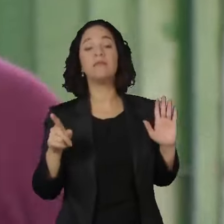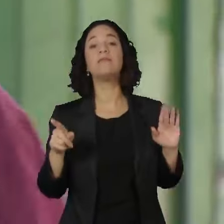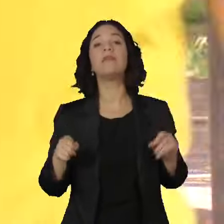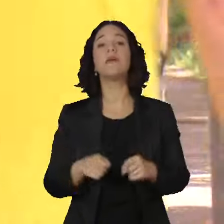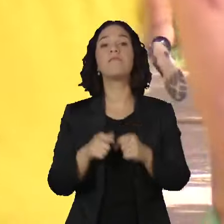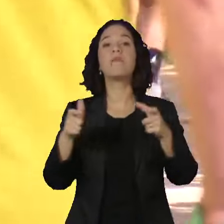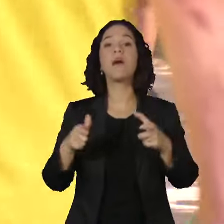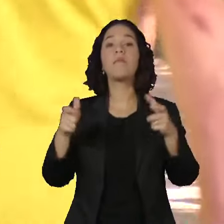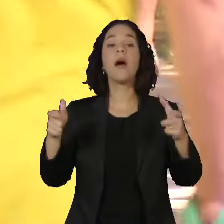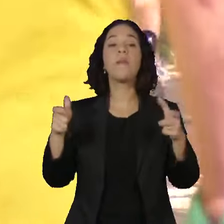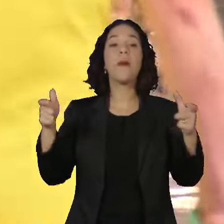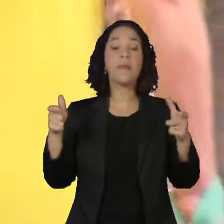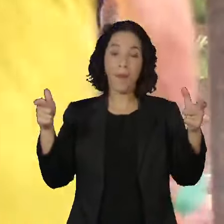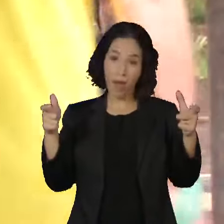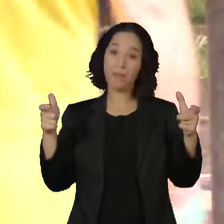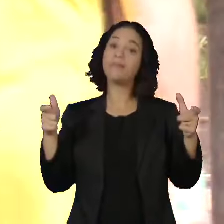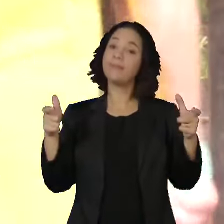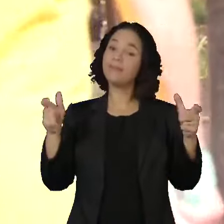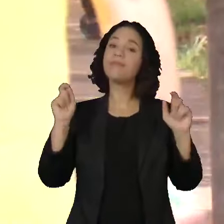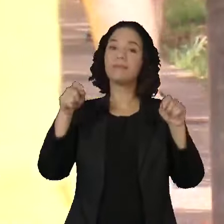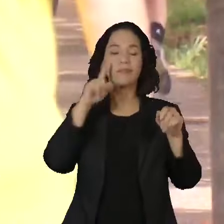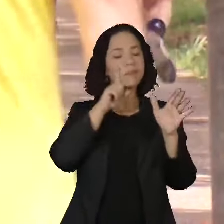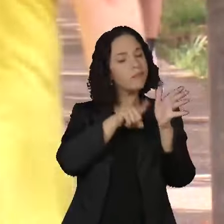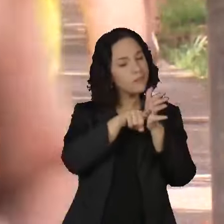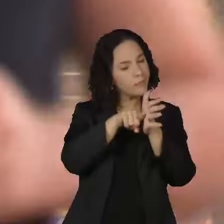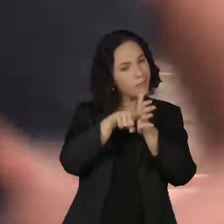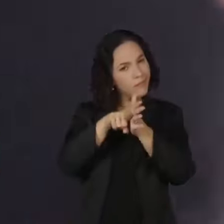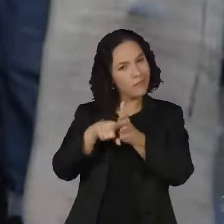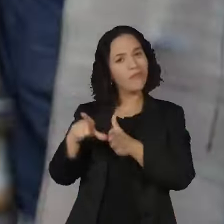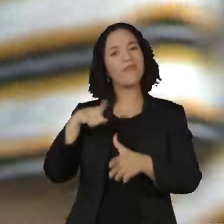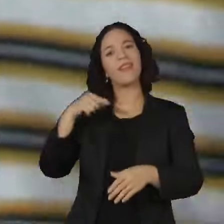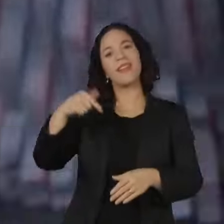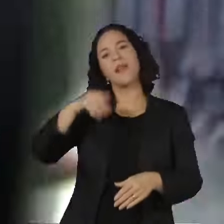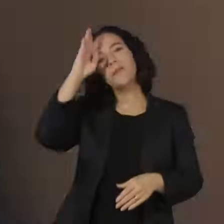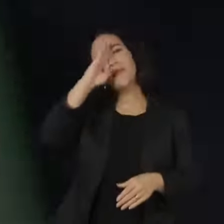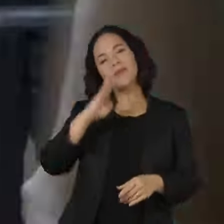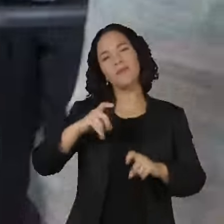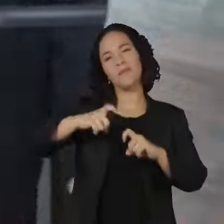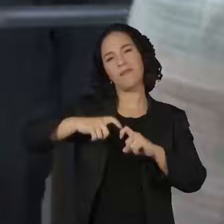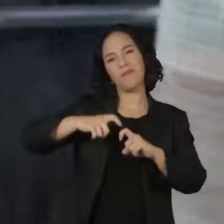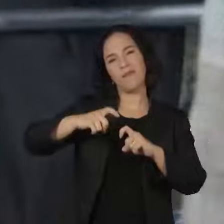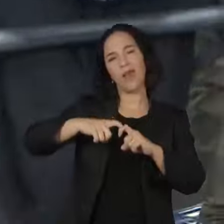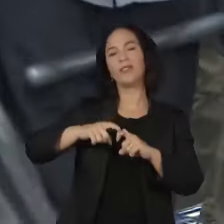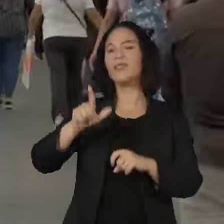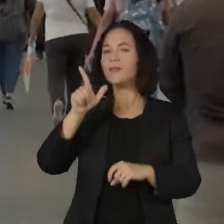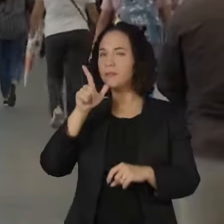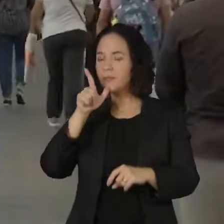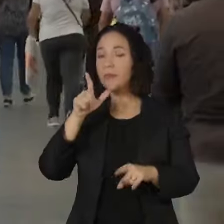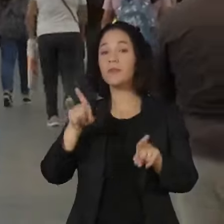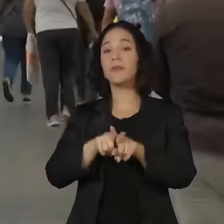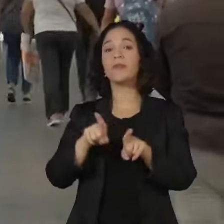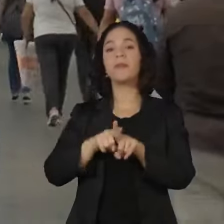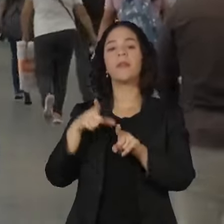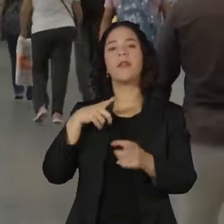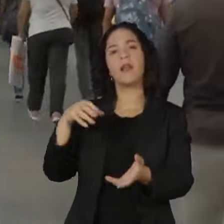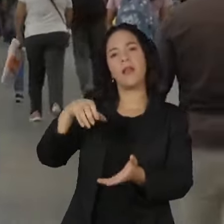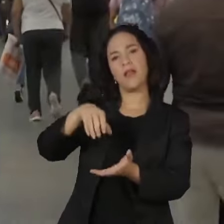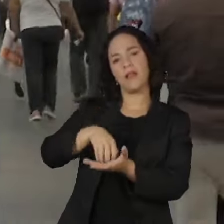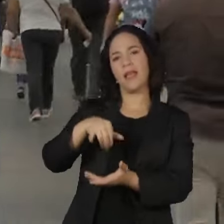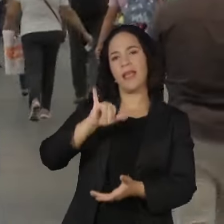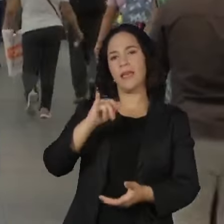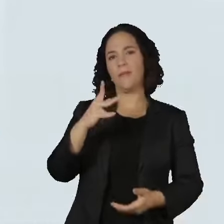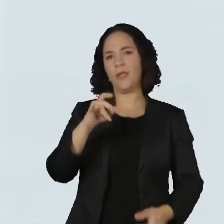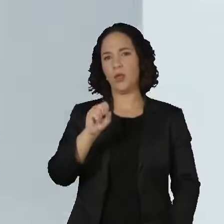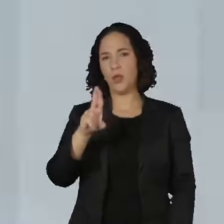mais negligenciada é o que revela uma pesquisa encomendada pela sociedade brasileira de urologia e realizada pelo Instituto ipsus com